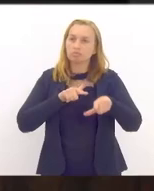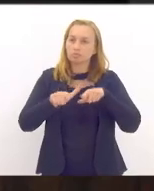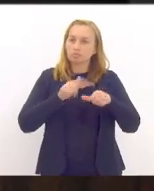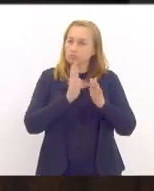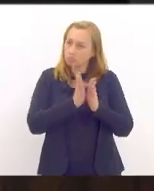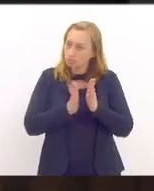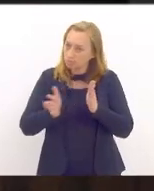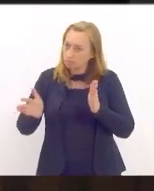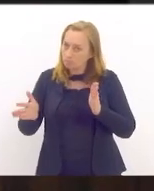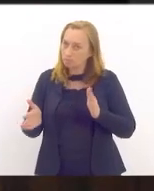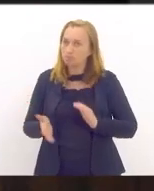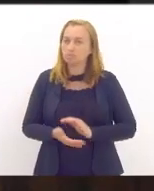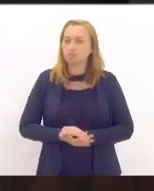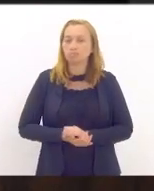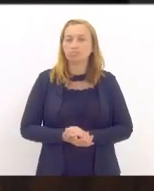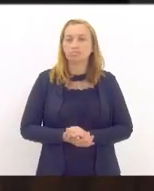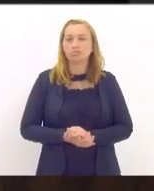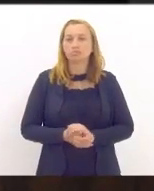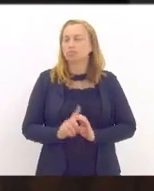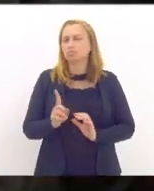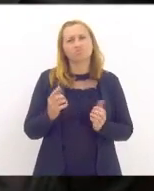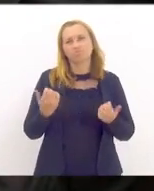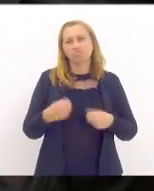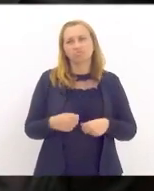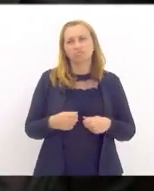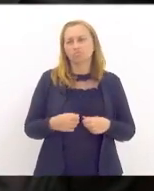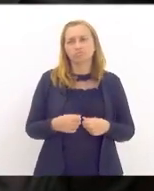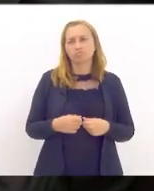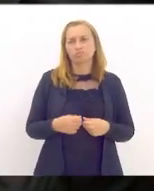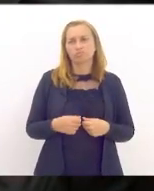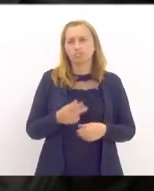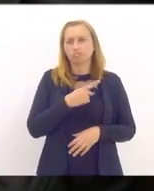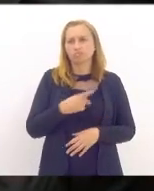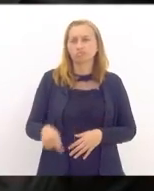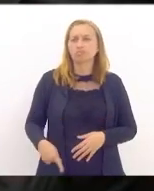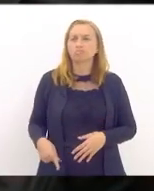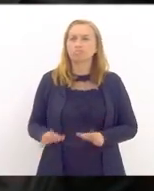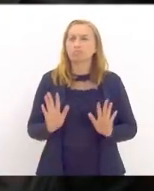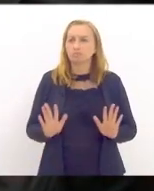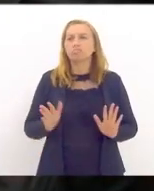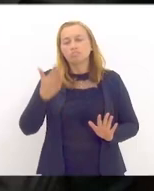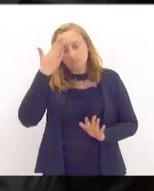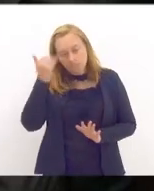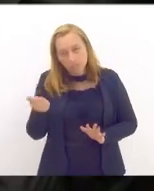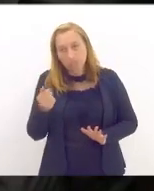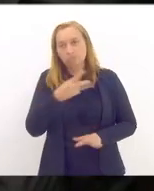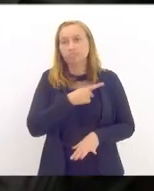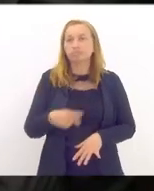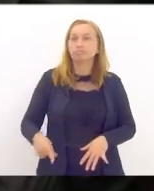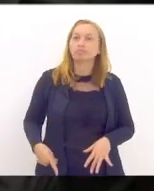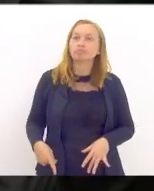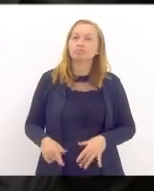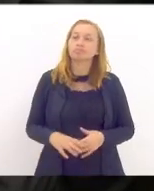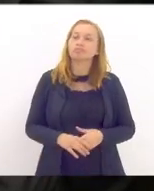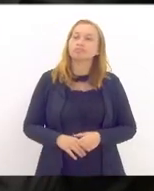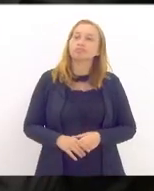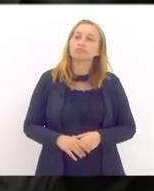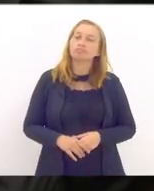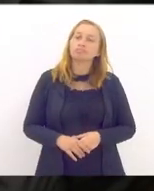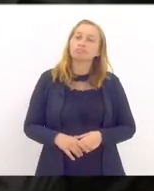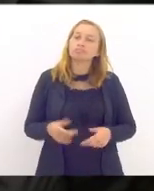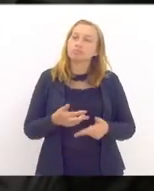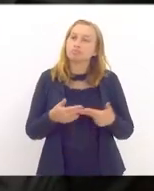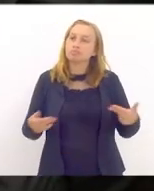ordem não mas é uma questão assim eu sei Presidente mas tem